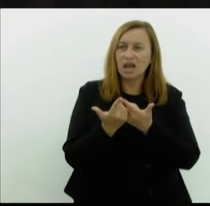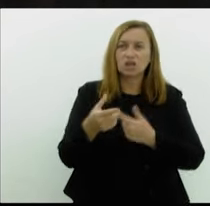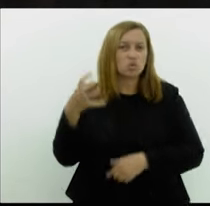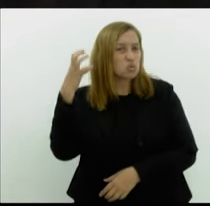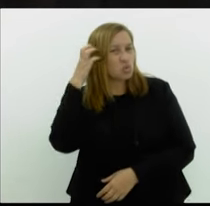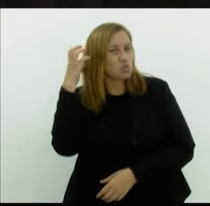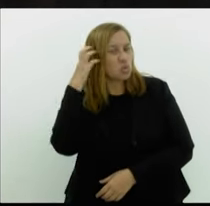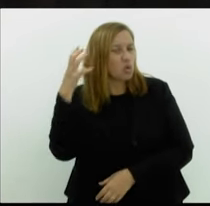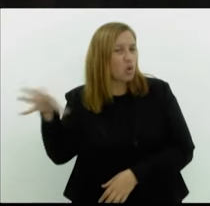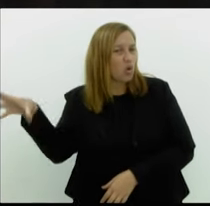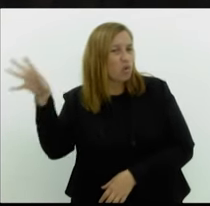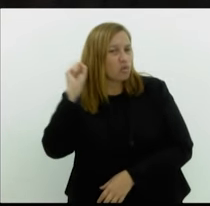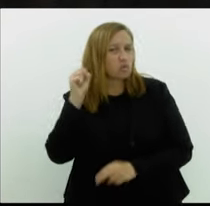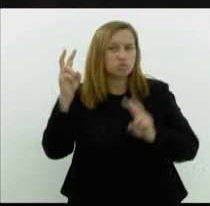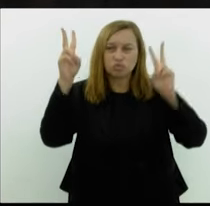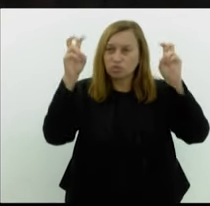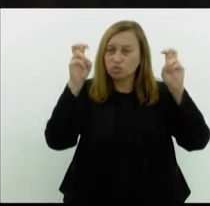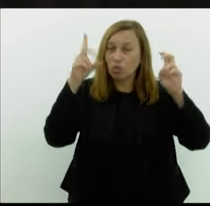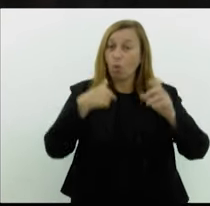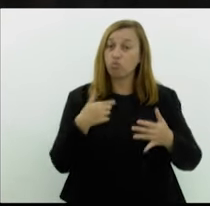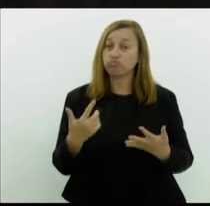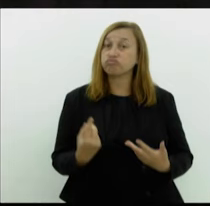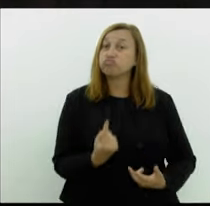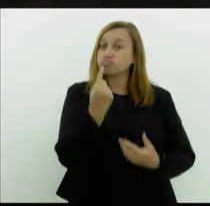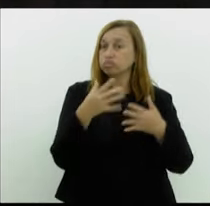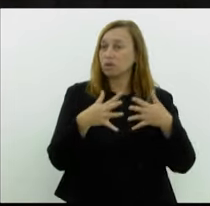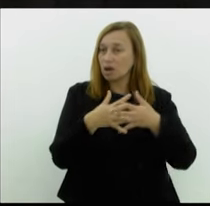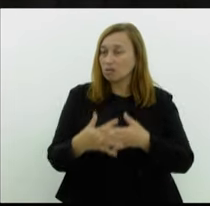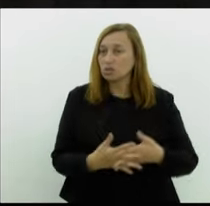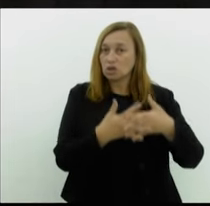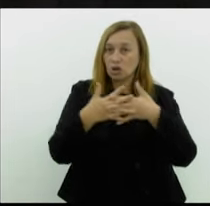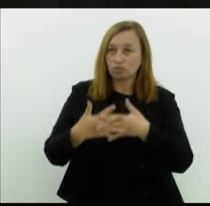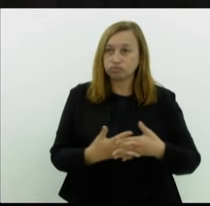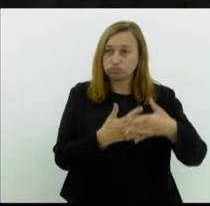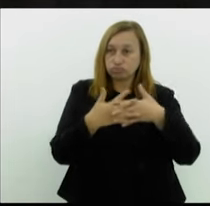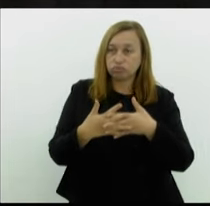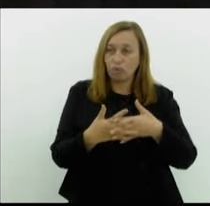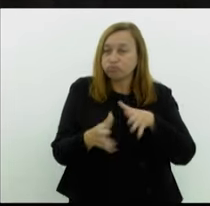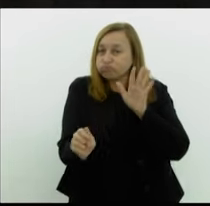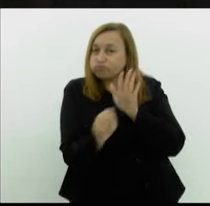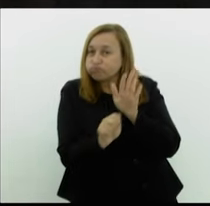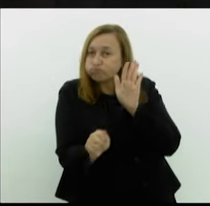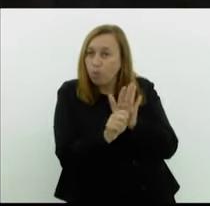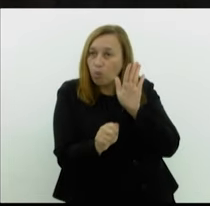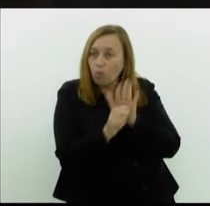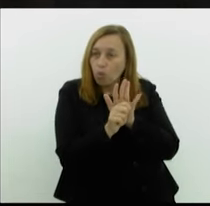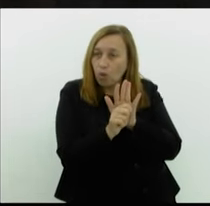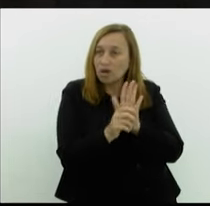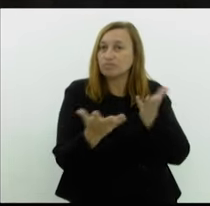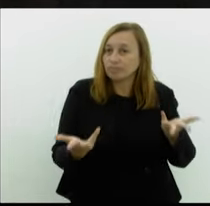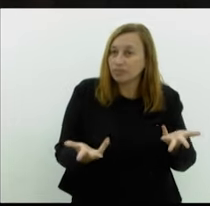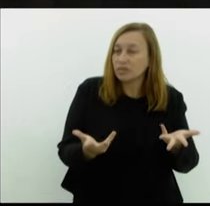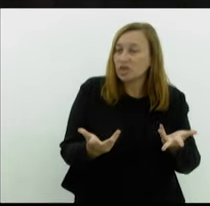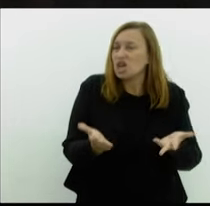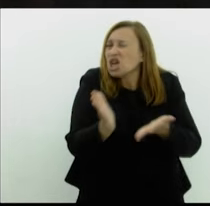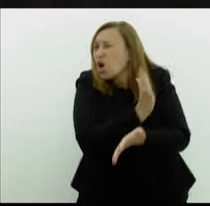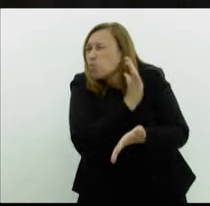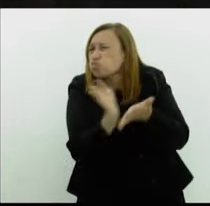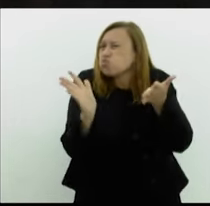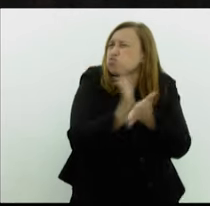a seguinte matéria: um caminhão carregado de maconha e